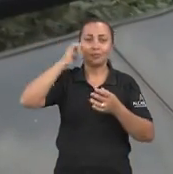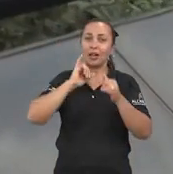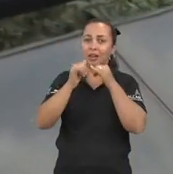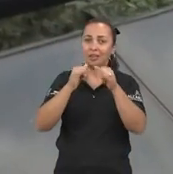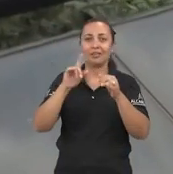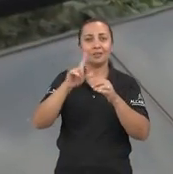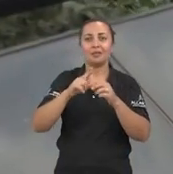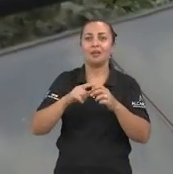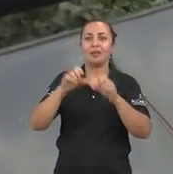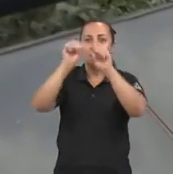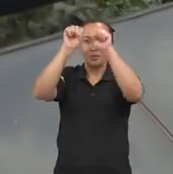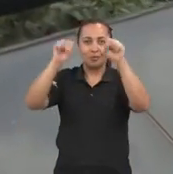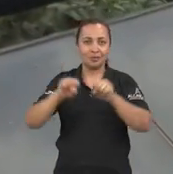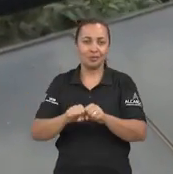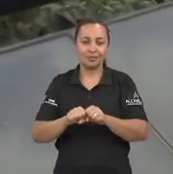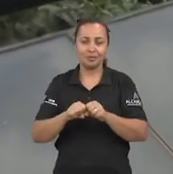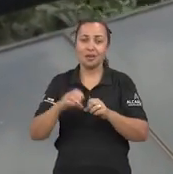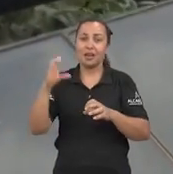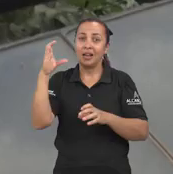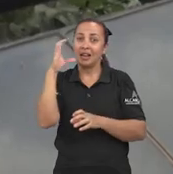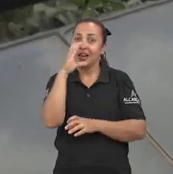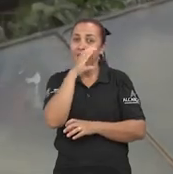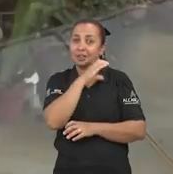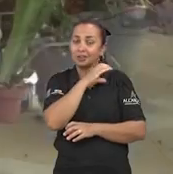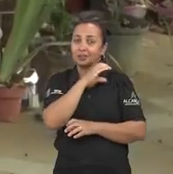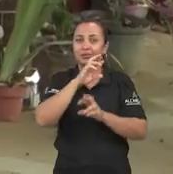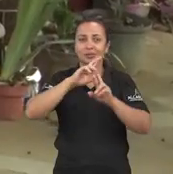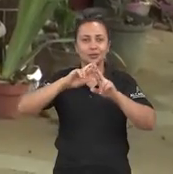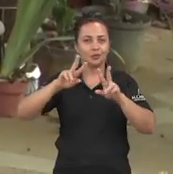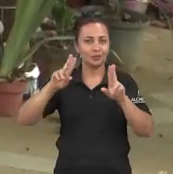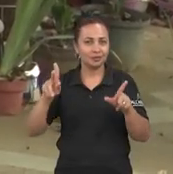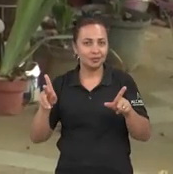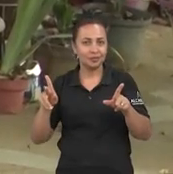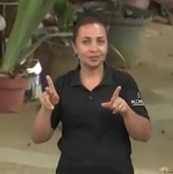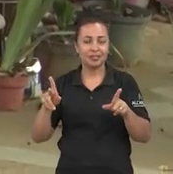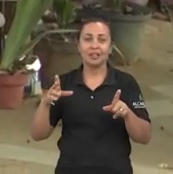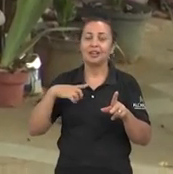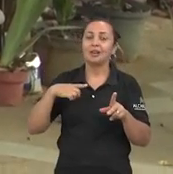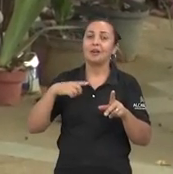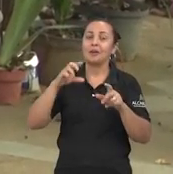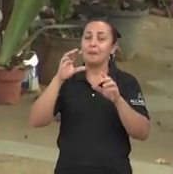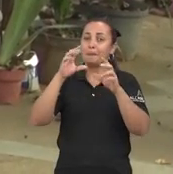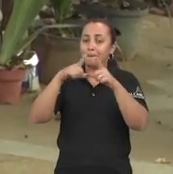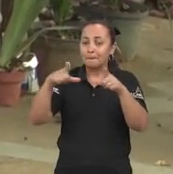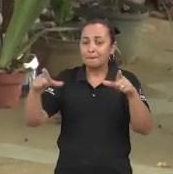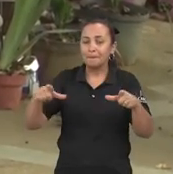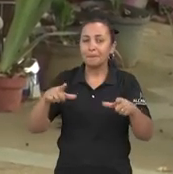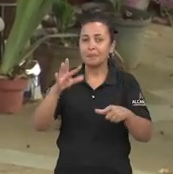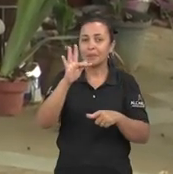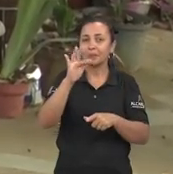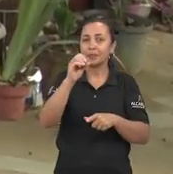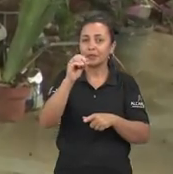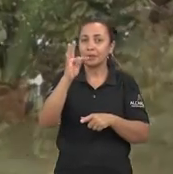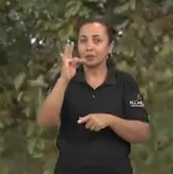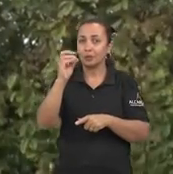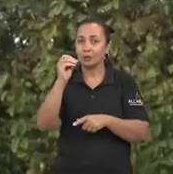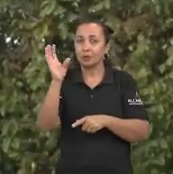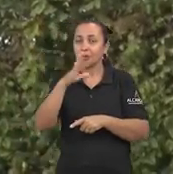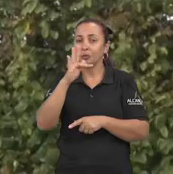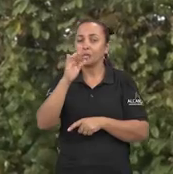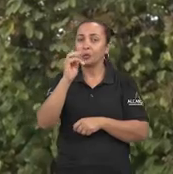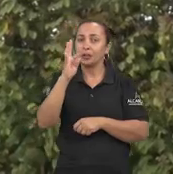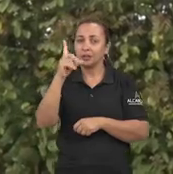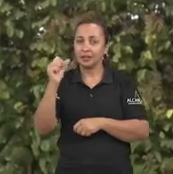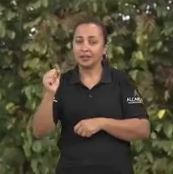placa de aquecimento por um pouquinho diferente de placa dentro da sua energia pode funcionar Gia são as placas fotovoltaicas que tem um sistema de